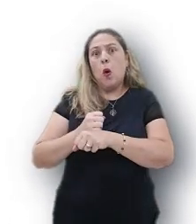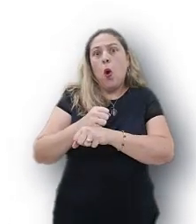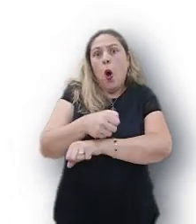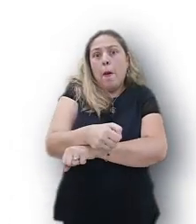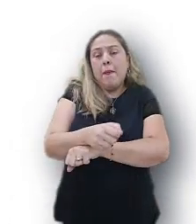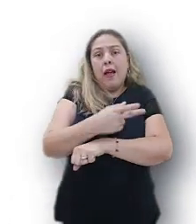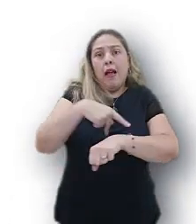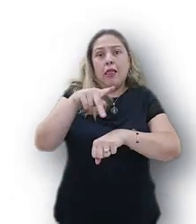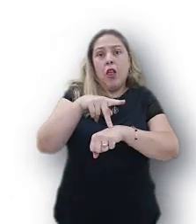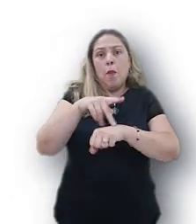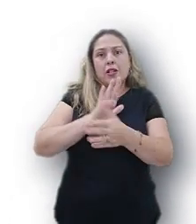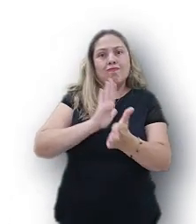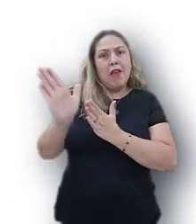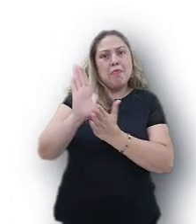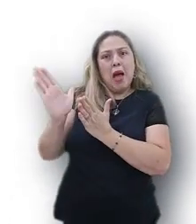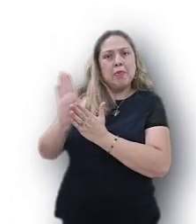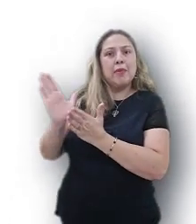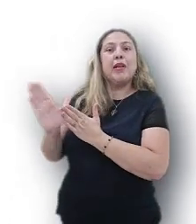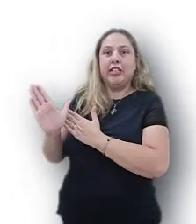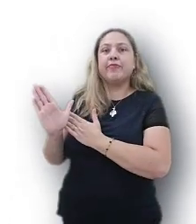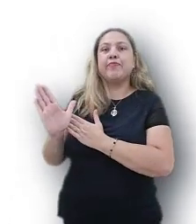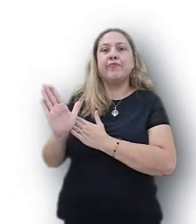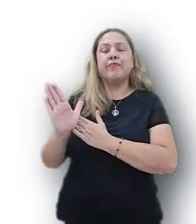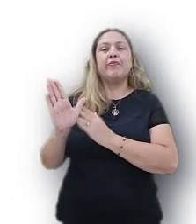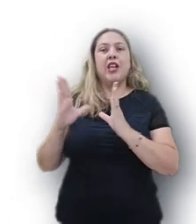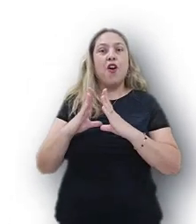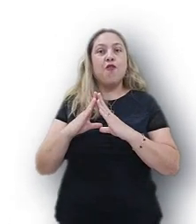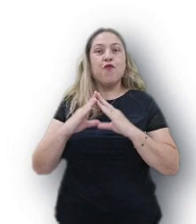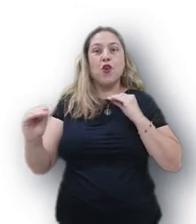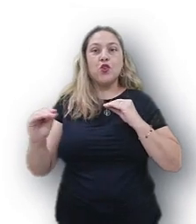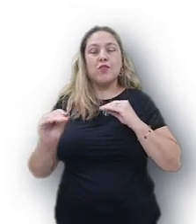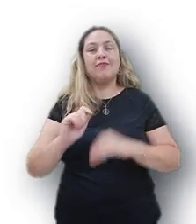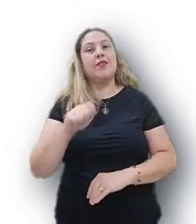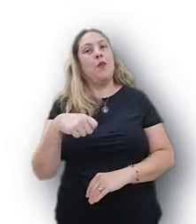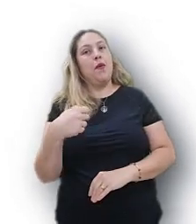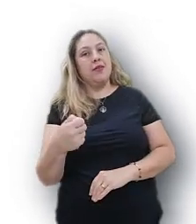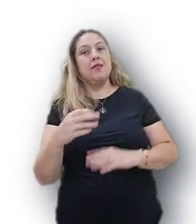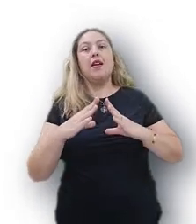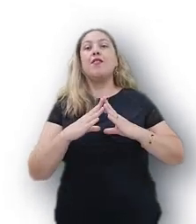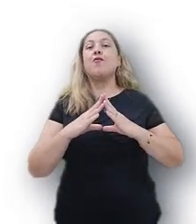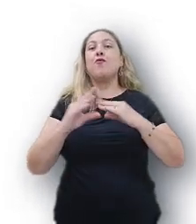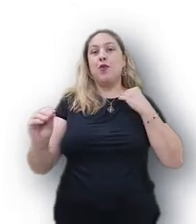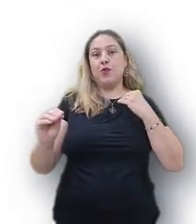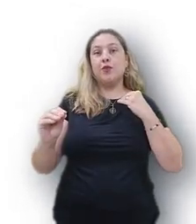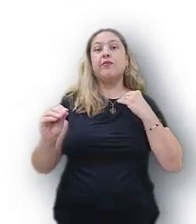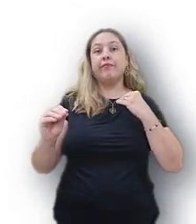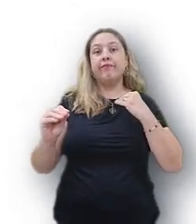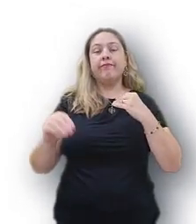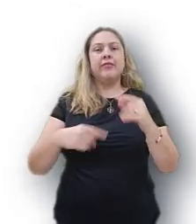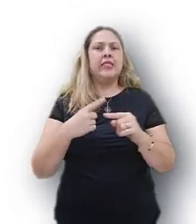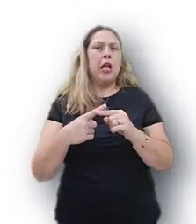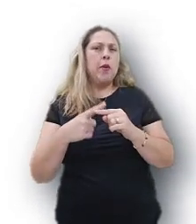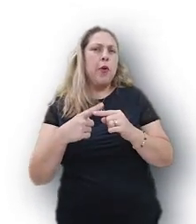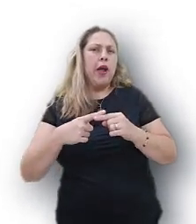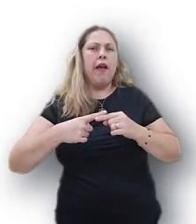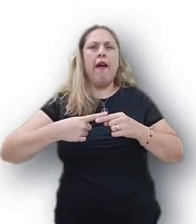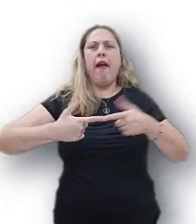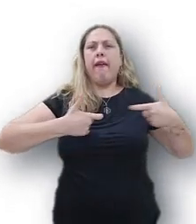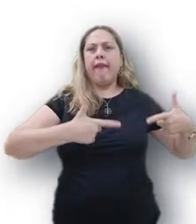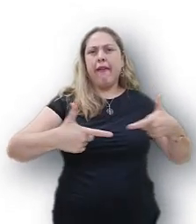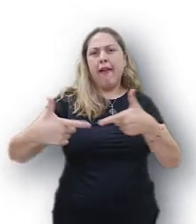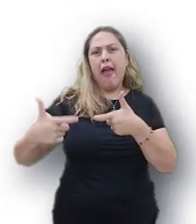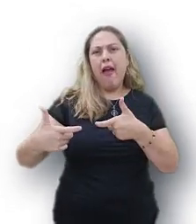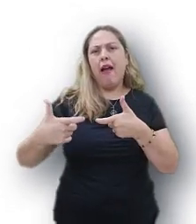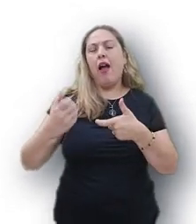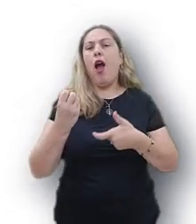Também existem os refugiados, que são os indivíduos que são obrigados a deixar o seu país de origem